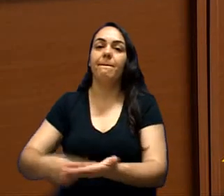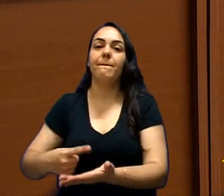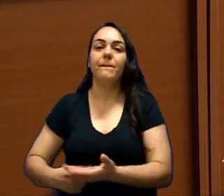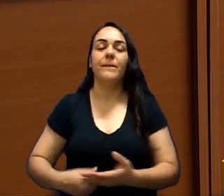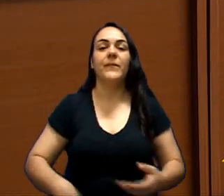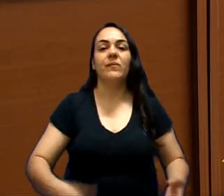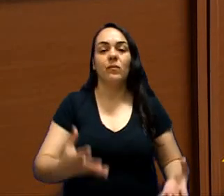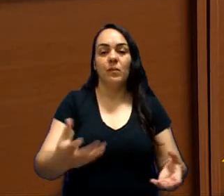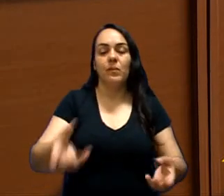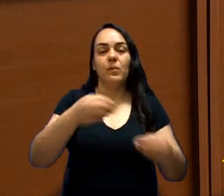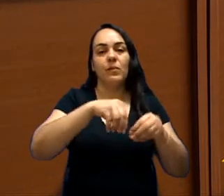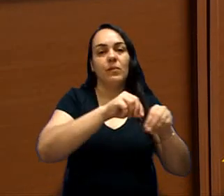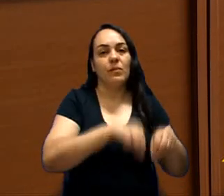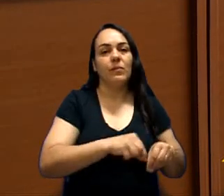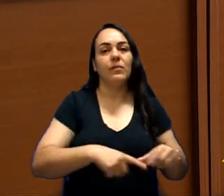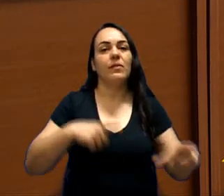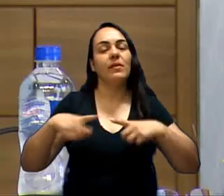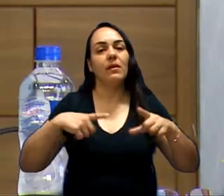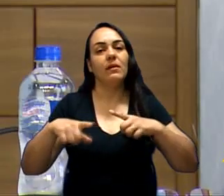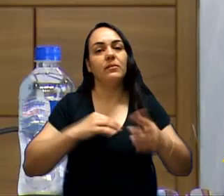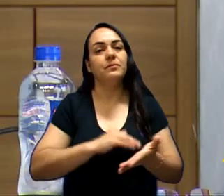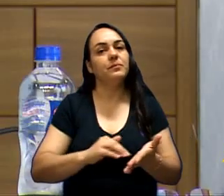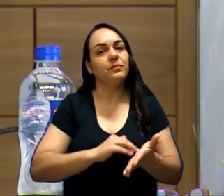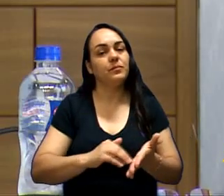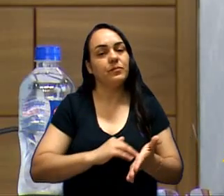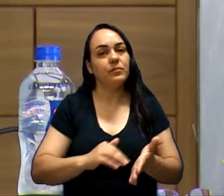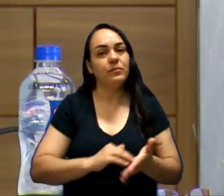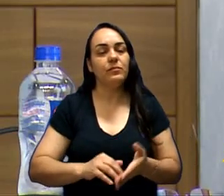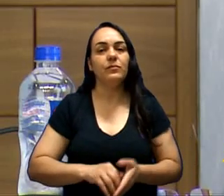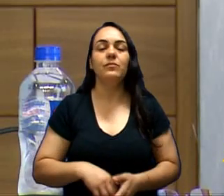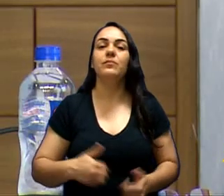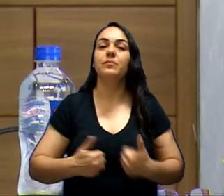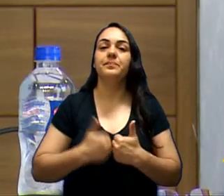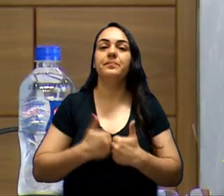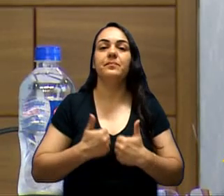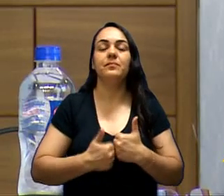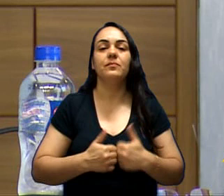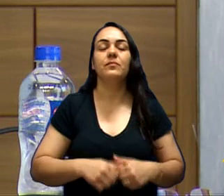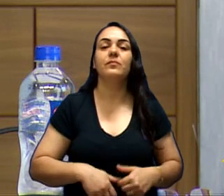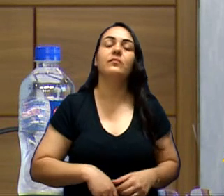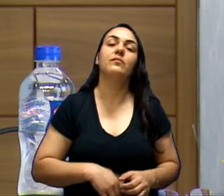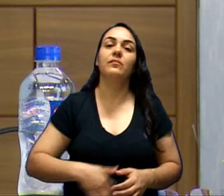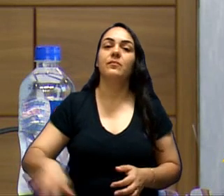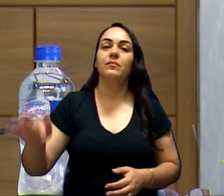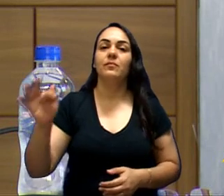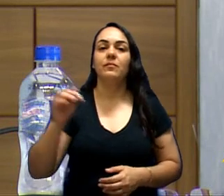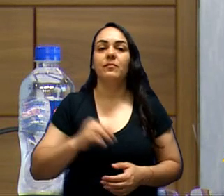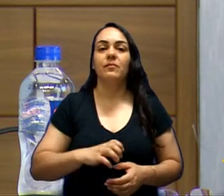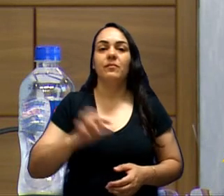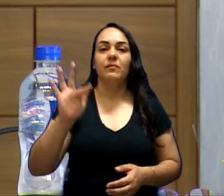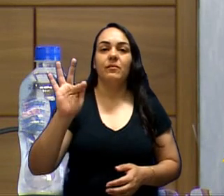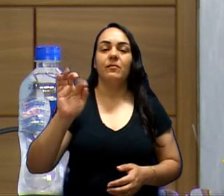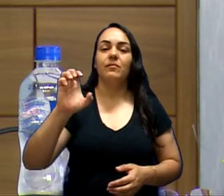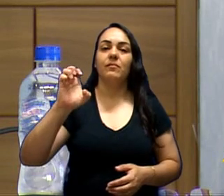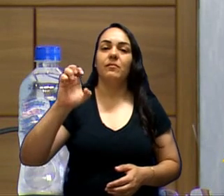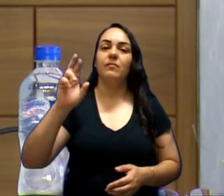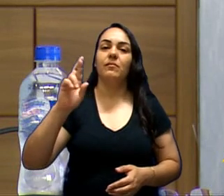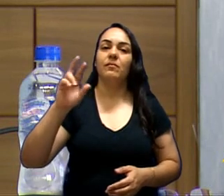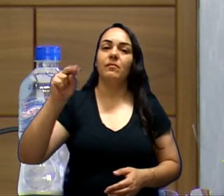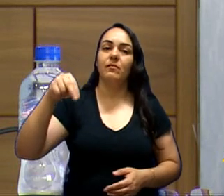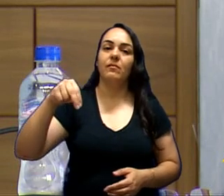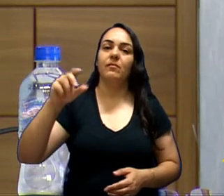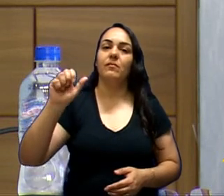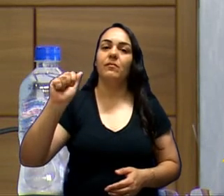dos nossos trabalhos o nosso secretário interino de esportes, Fernando de la Rosa, está